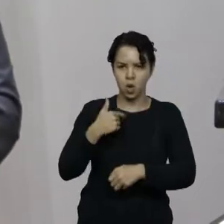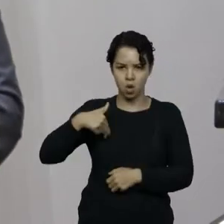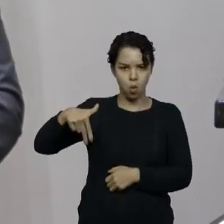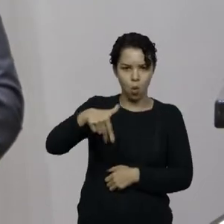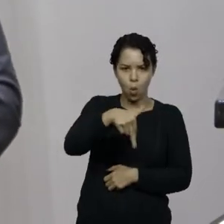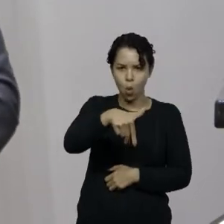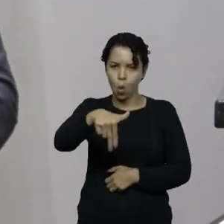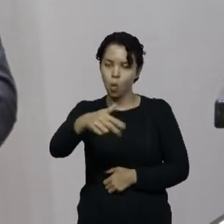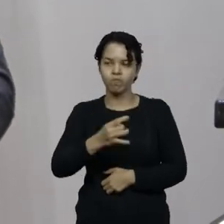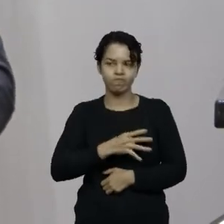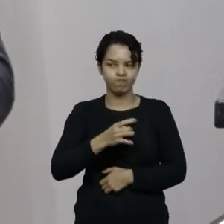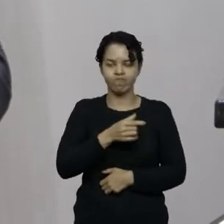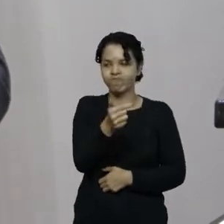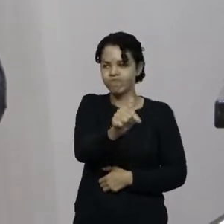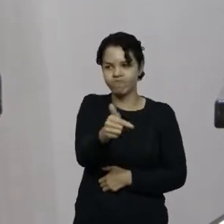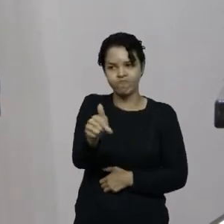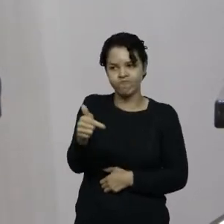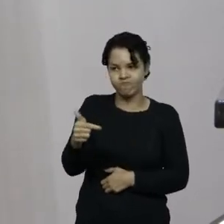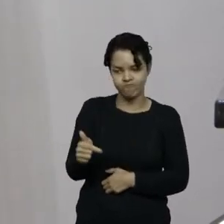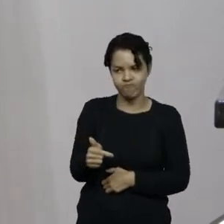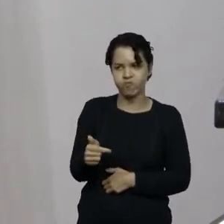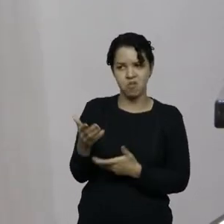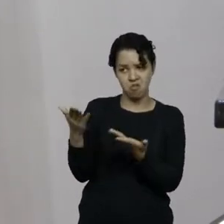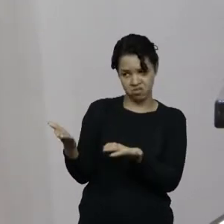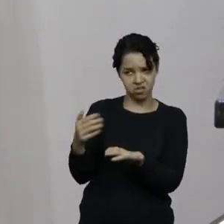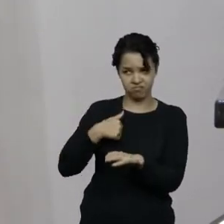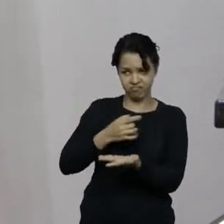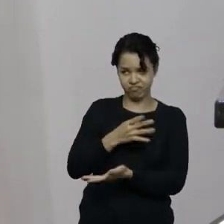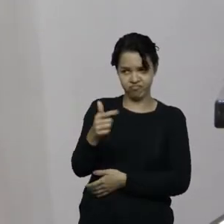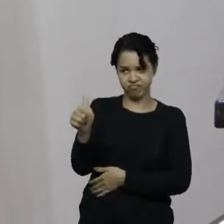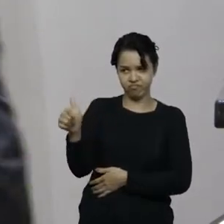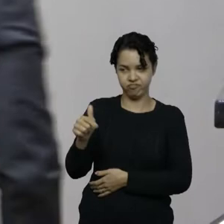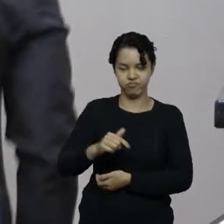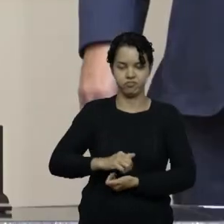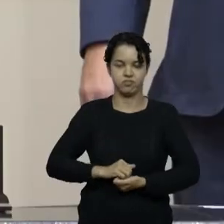eu não temerei mal algum quanto mais o senhor